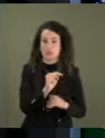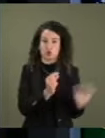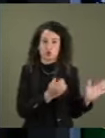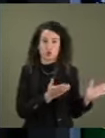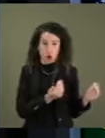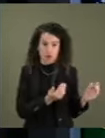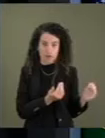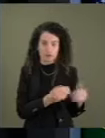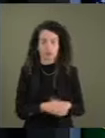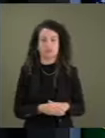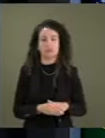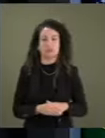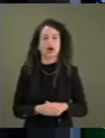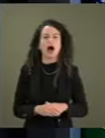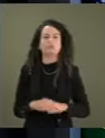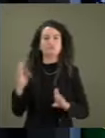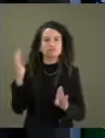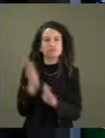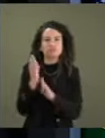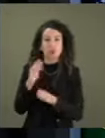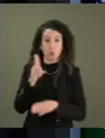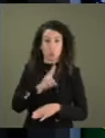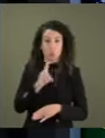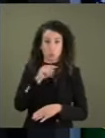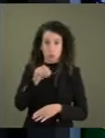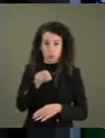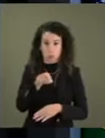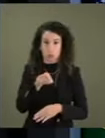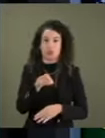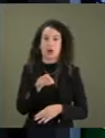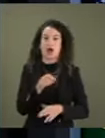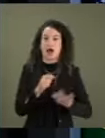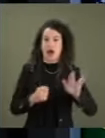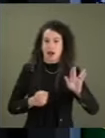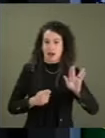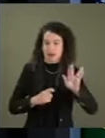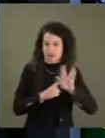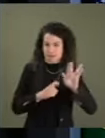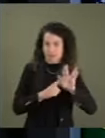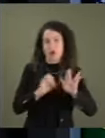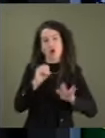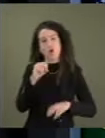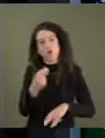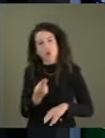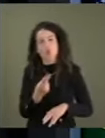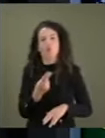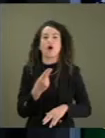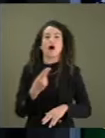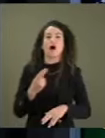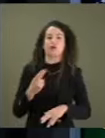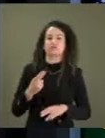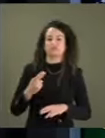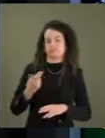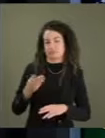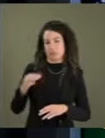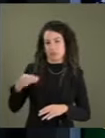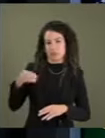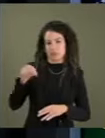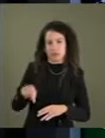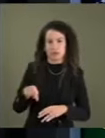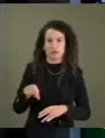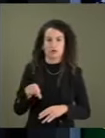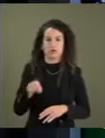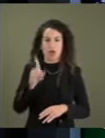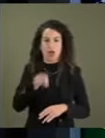e descobriu que o uso da maconha estava associado diretamente ao aumento da